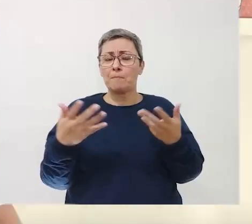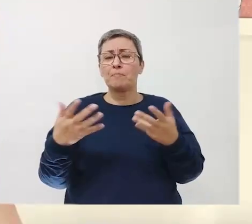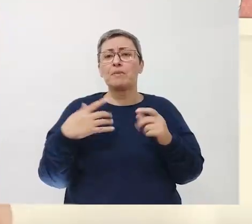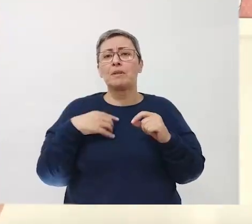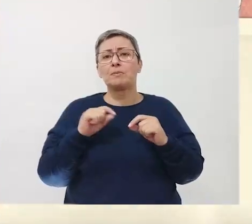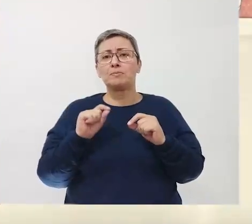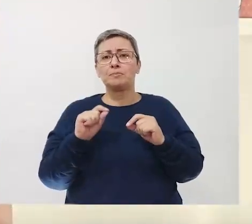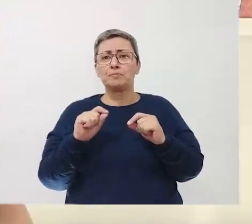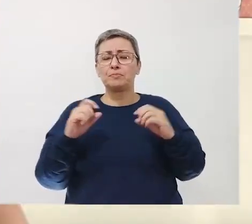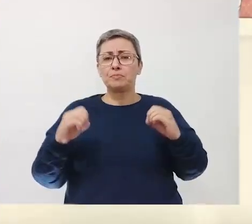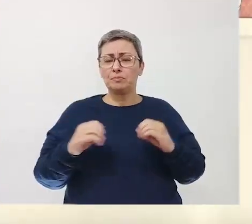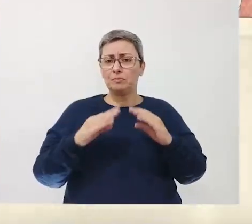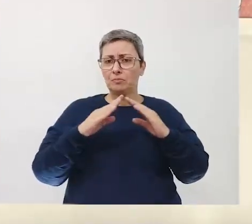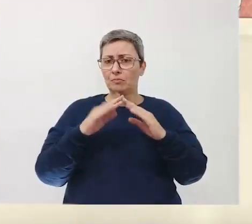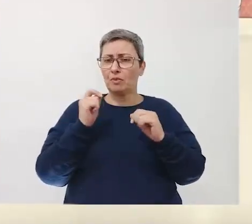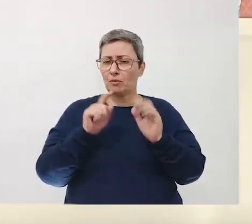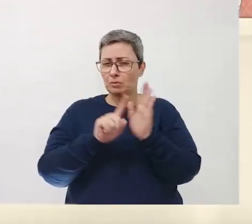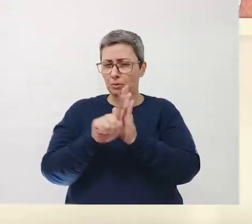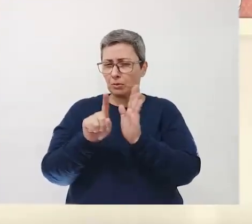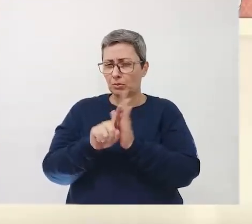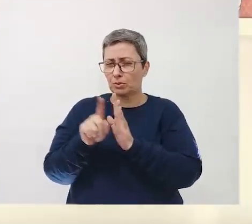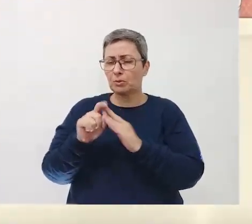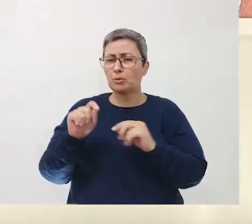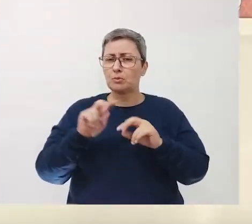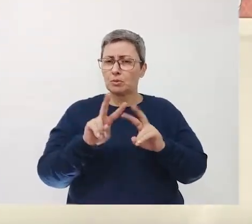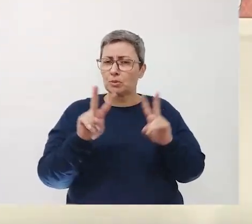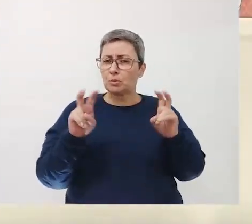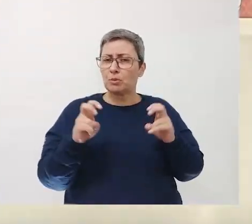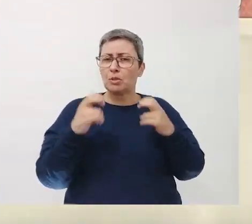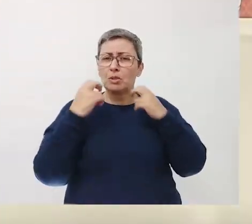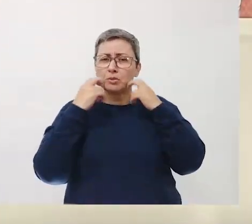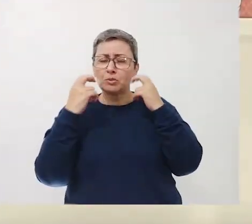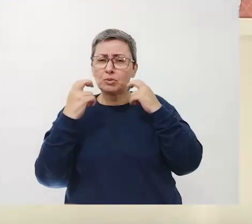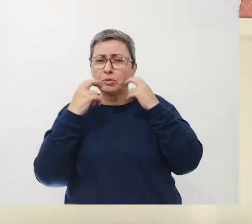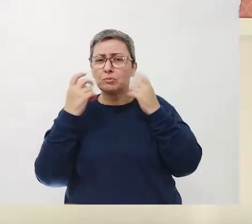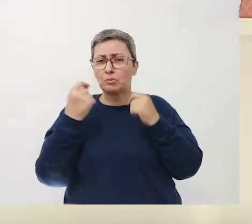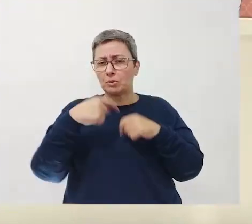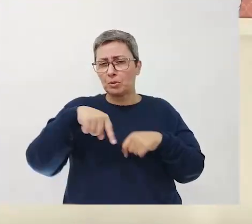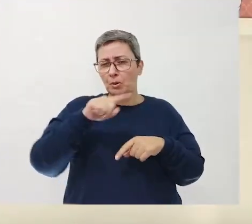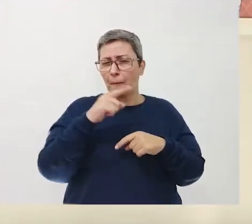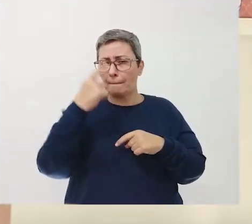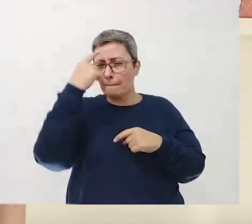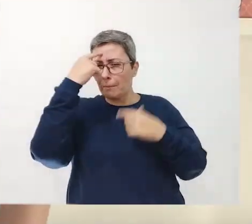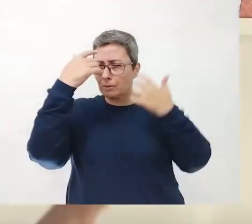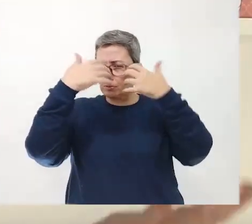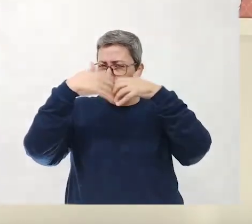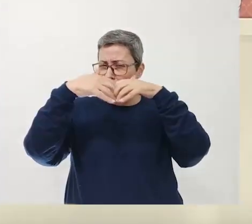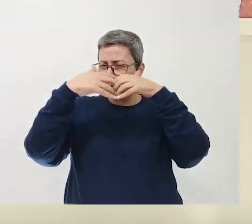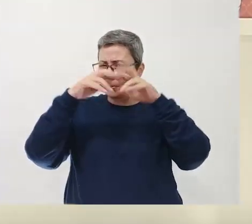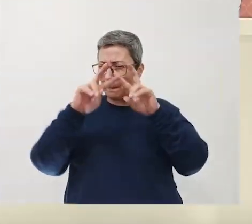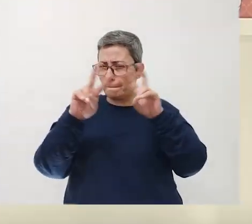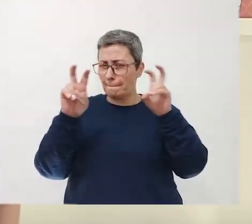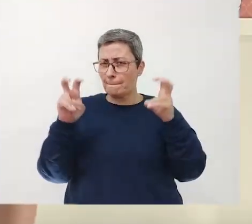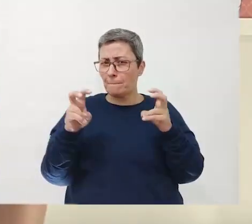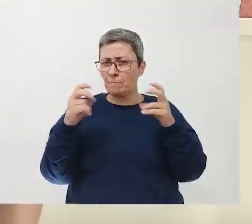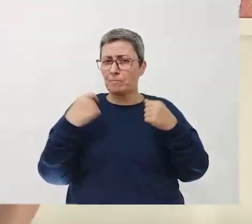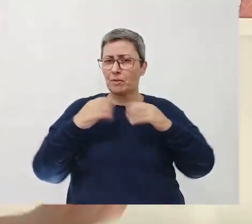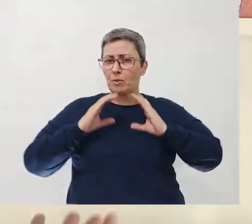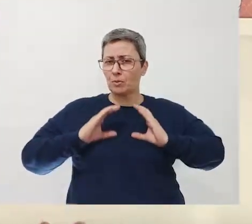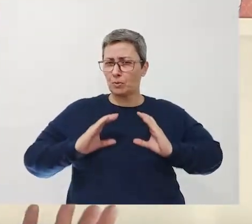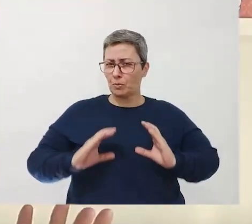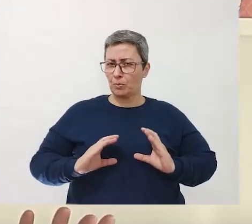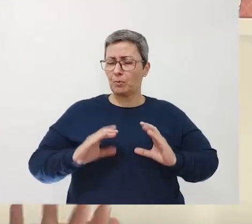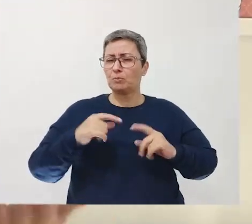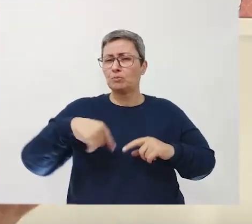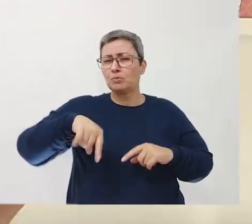medo? A gente já até falou sobre isso, né? Em outro programa. Eu vou fazer algumas perguntas relacionadas à timidez para que vocês possam pensar